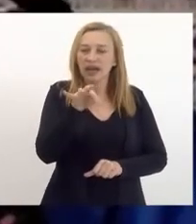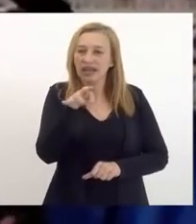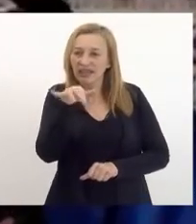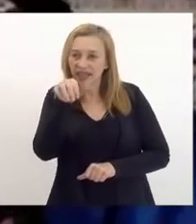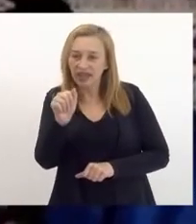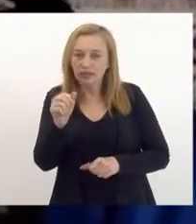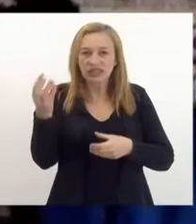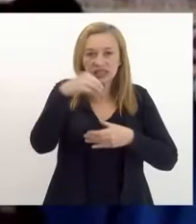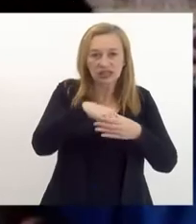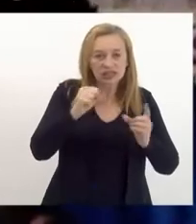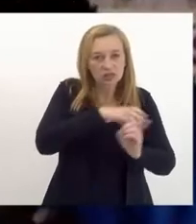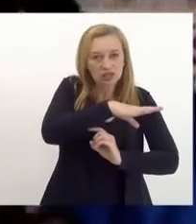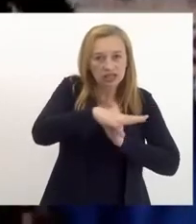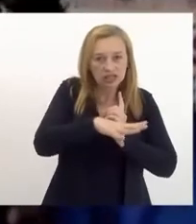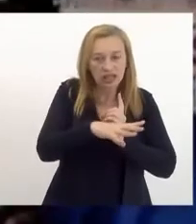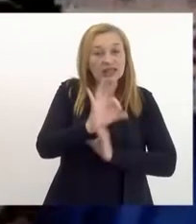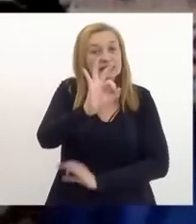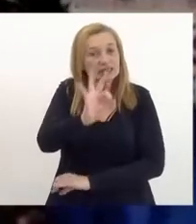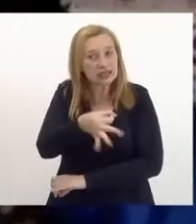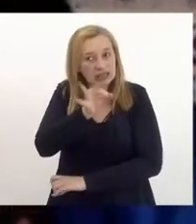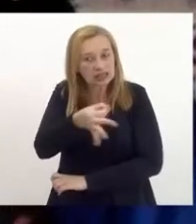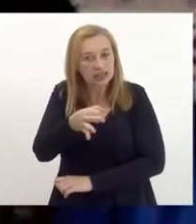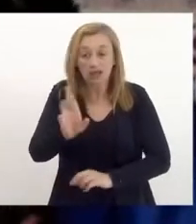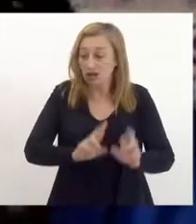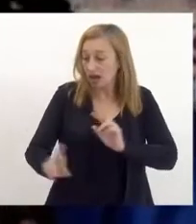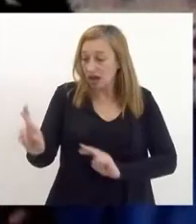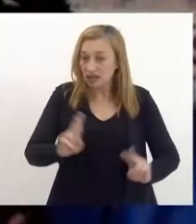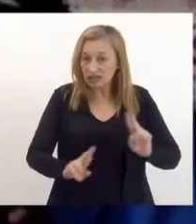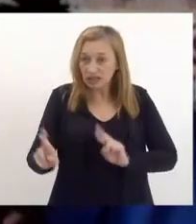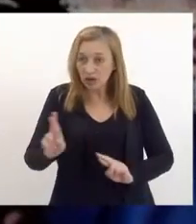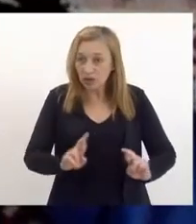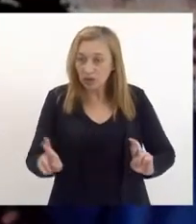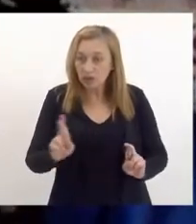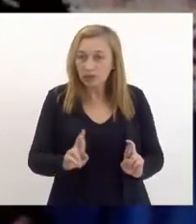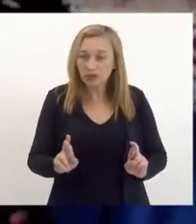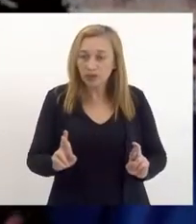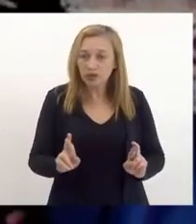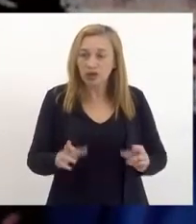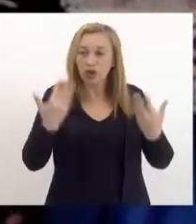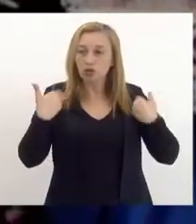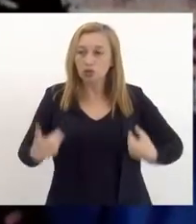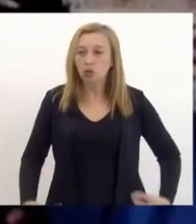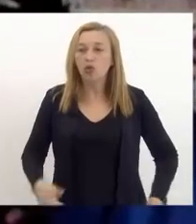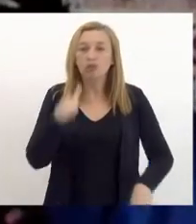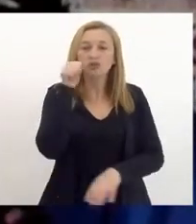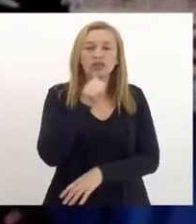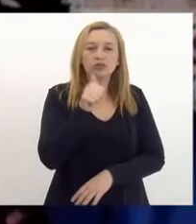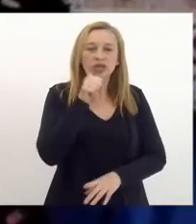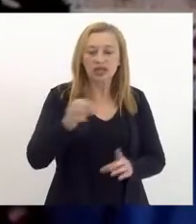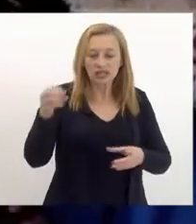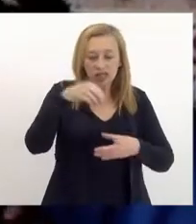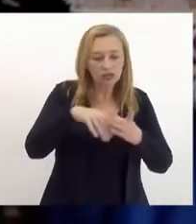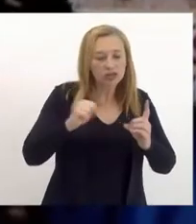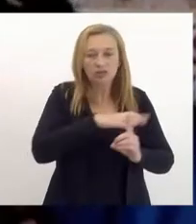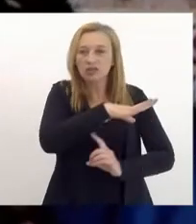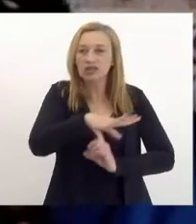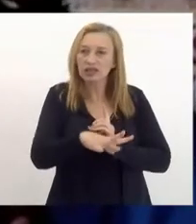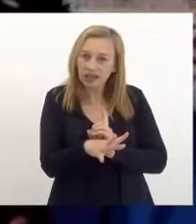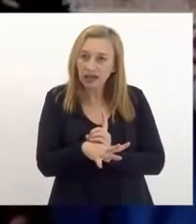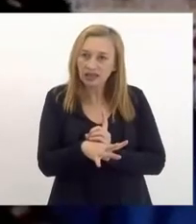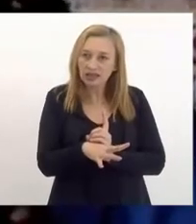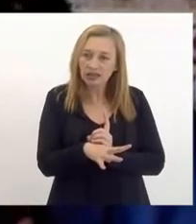na sociedade, com certeza, em relação aos corpos das mulheres em sociedade,